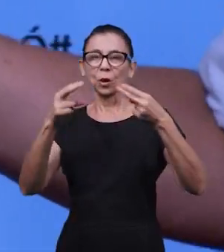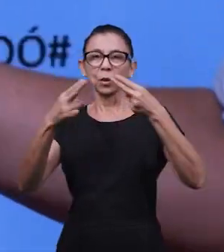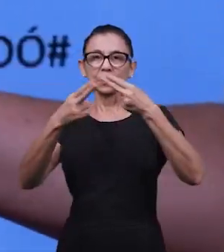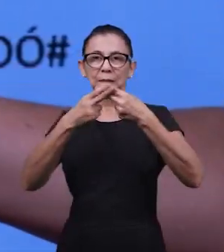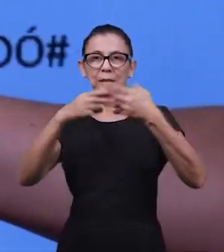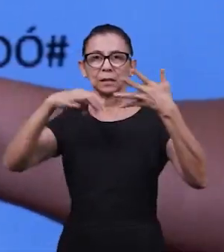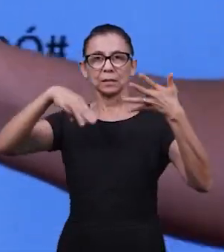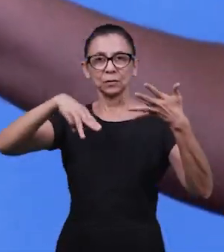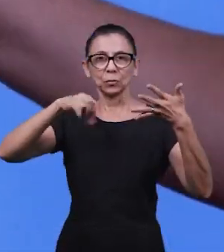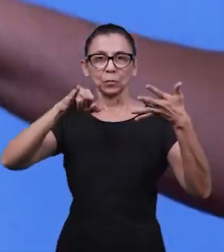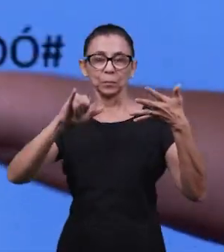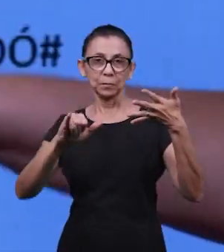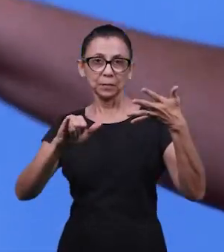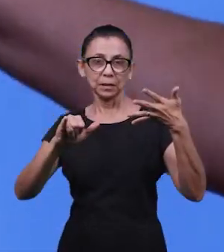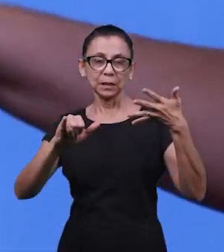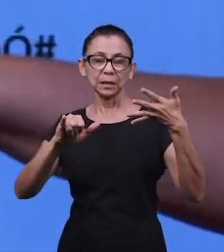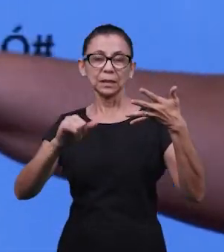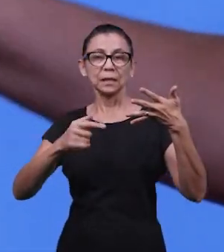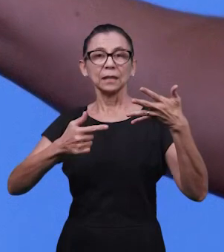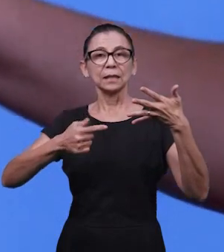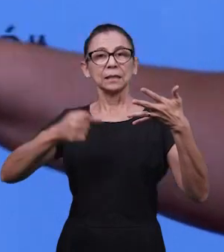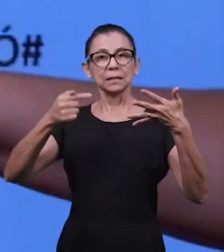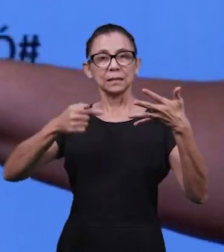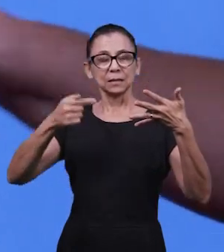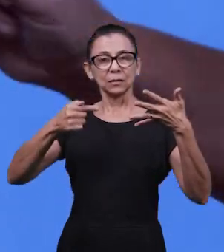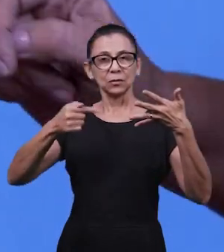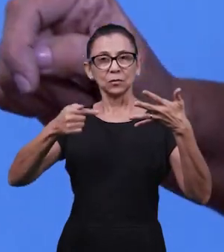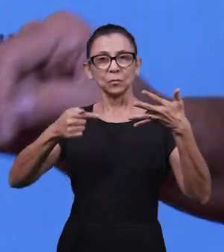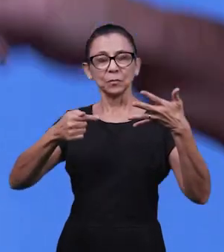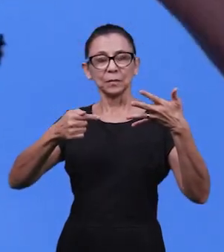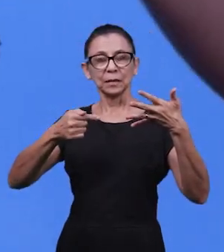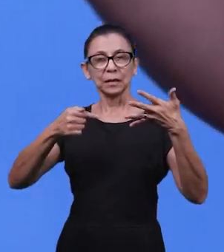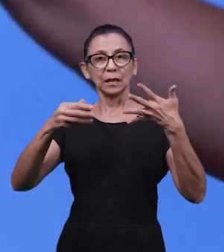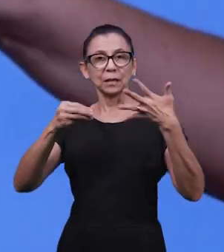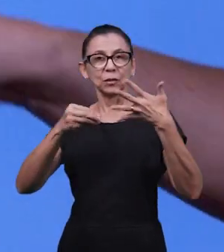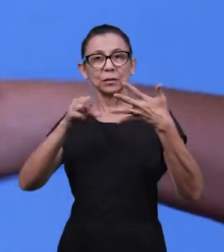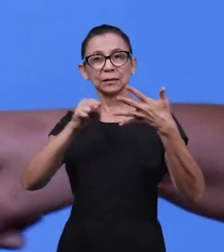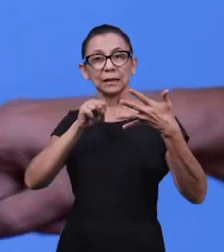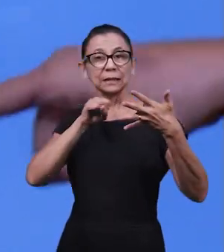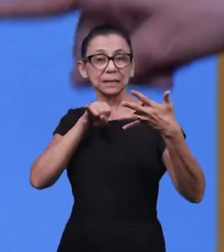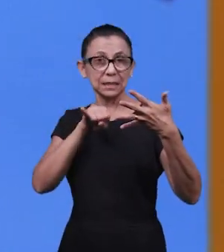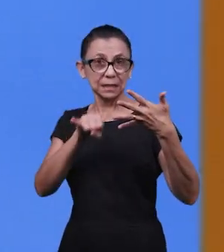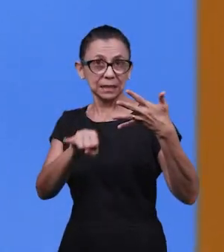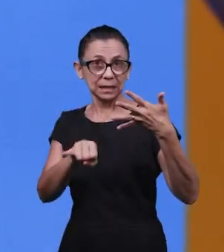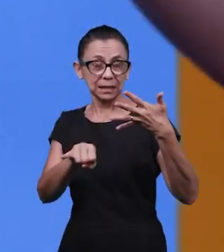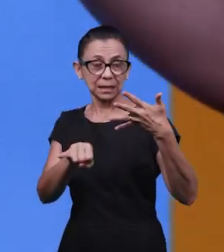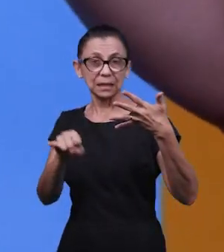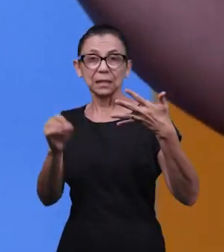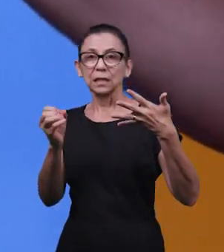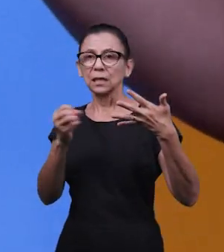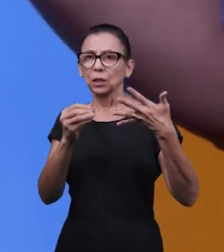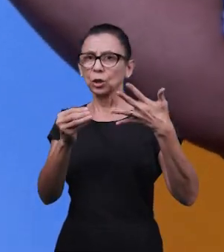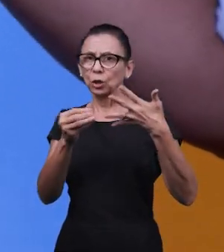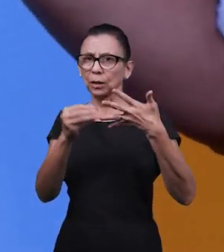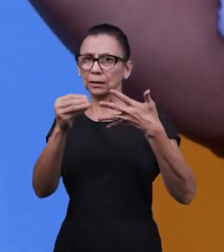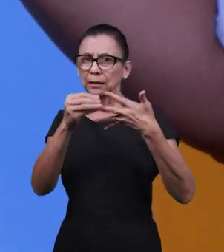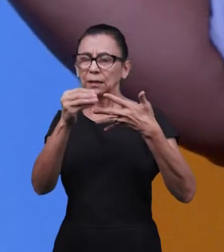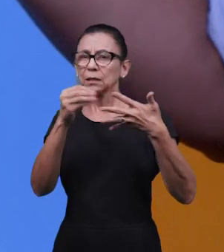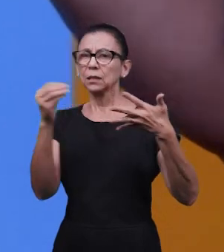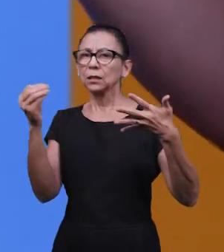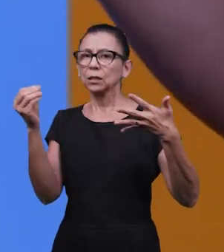Este acorde é novo, Dó sustenido menor com sétima. Dó